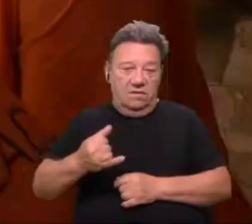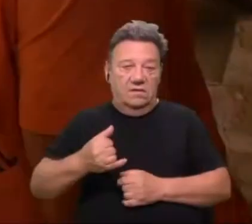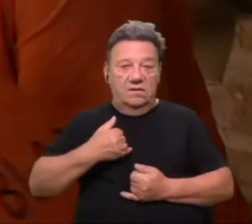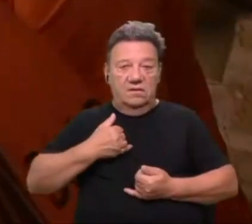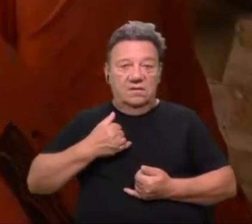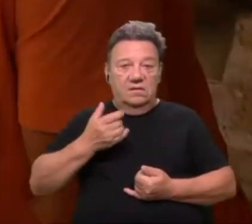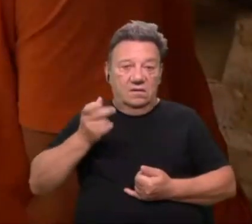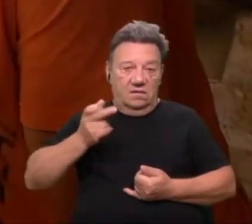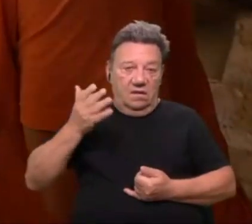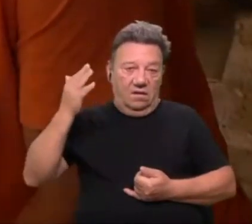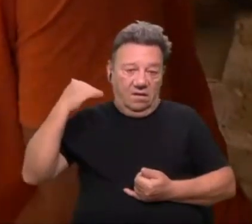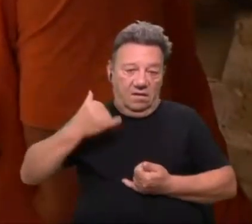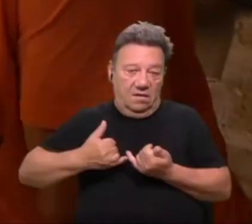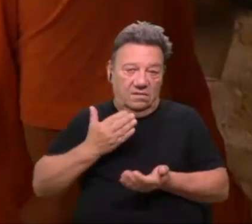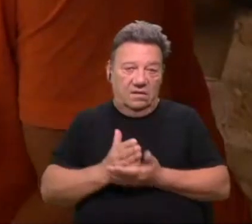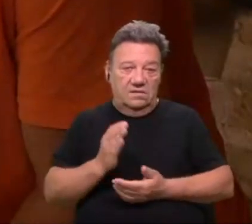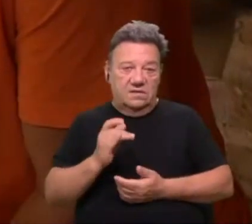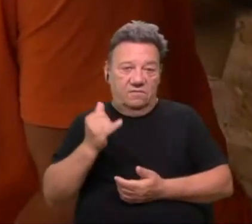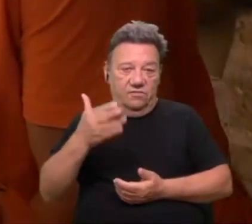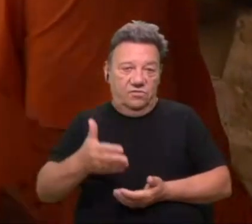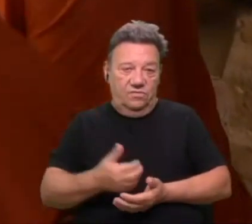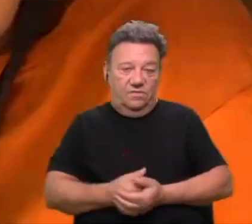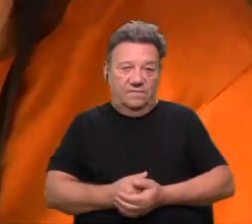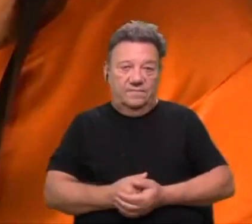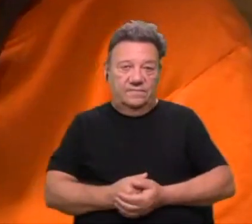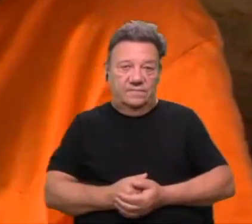gerações longínquas ao século 21